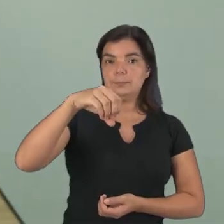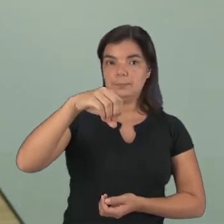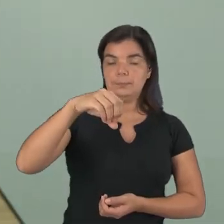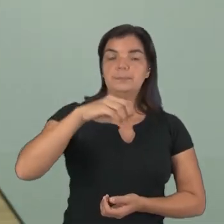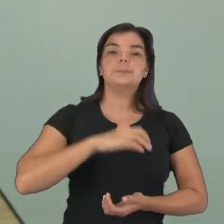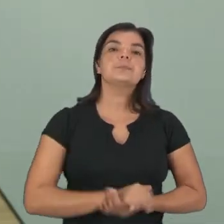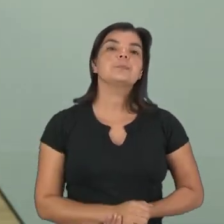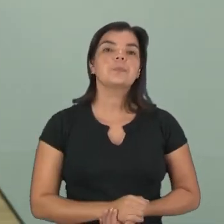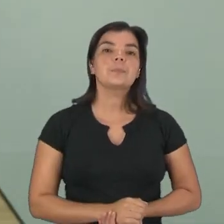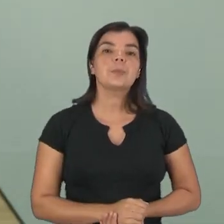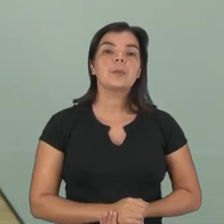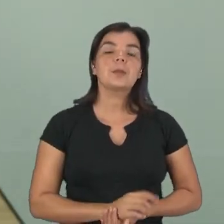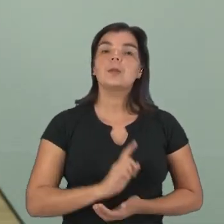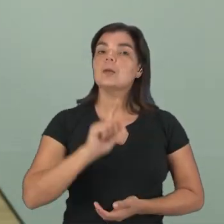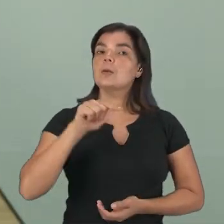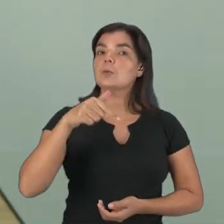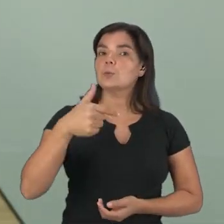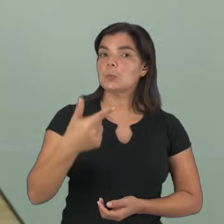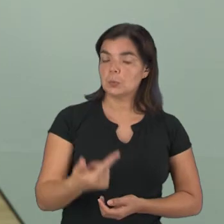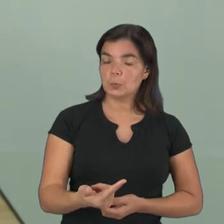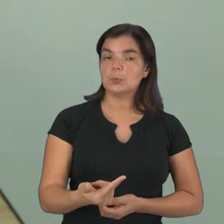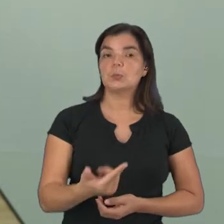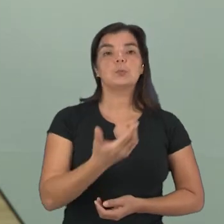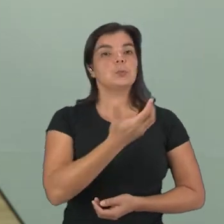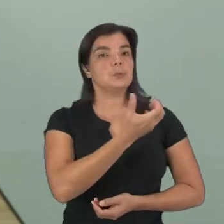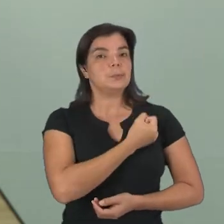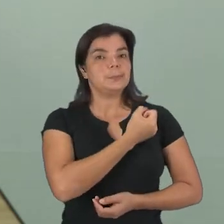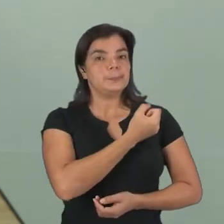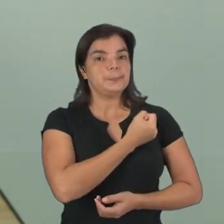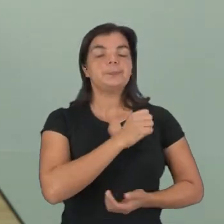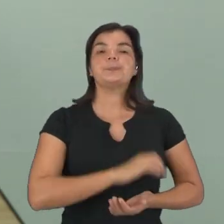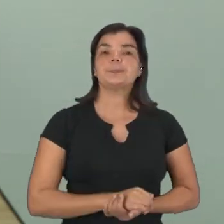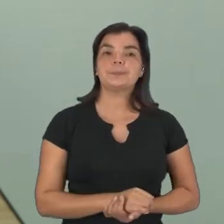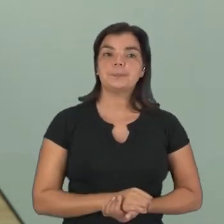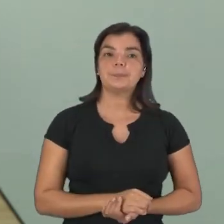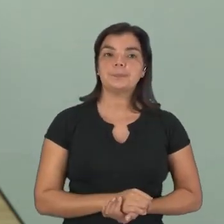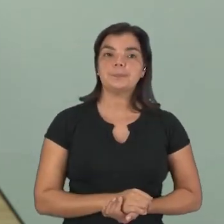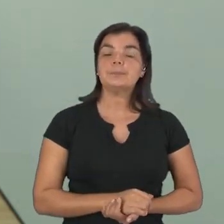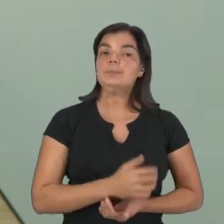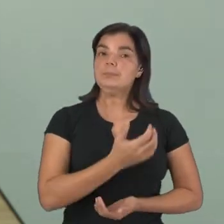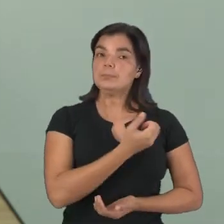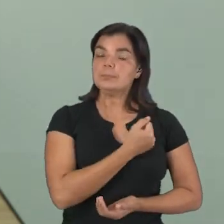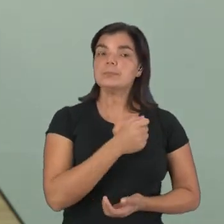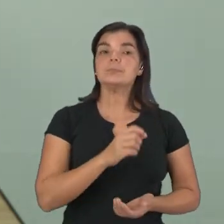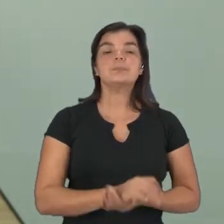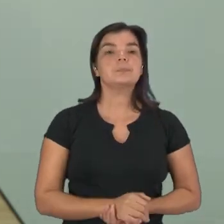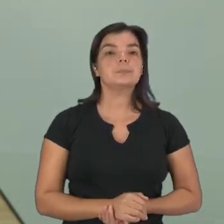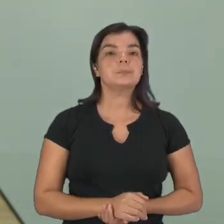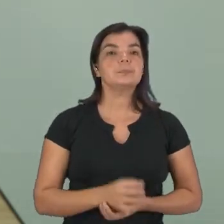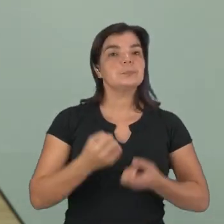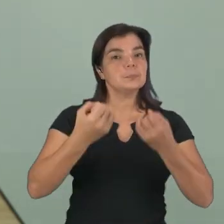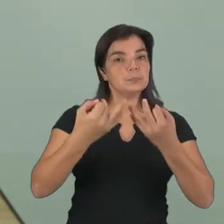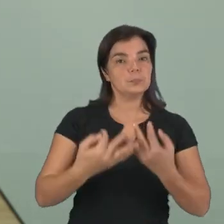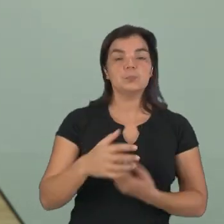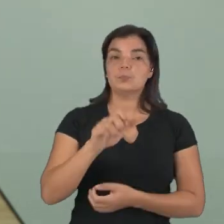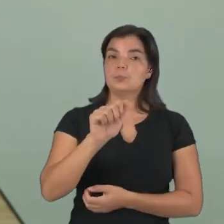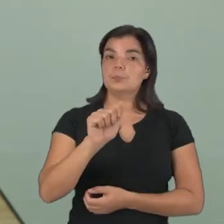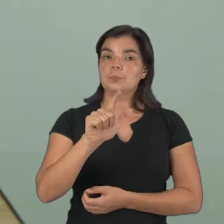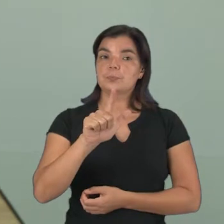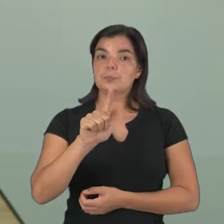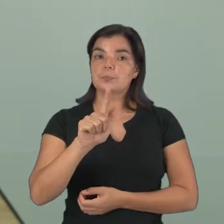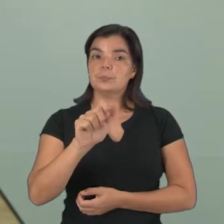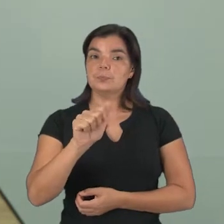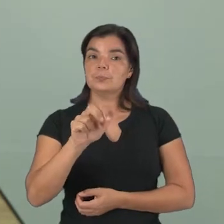e 9. E a partir desses números, desses algarismos, né, nós falamos que são